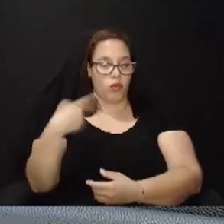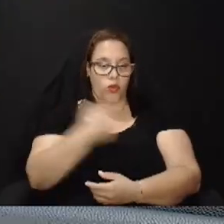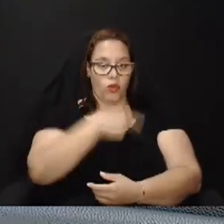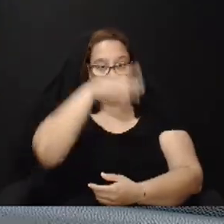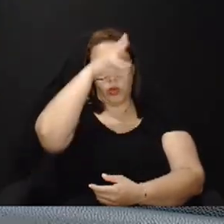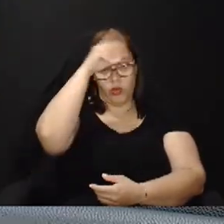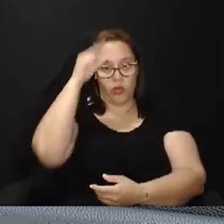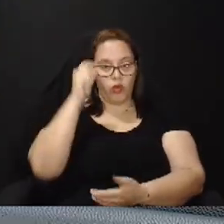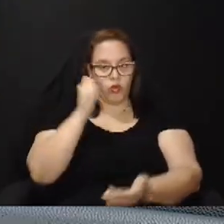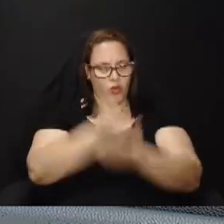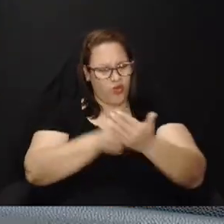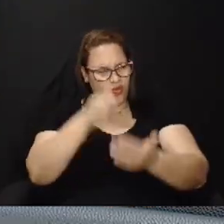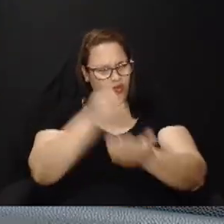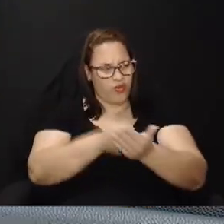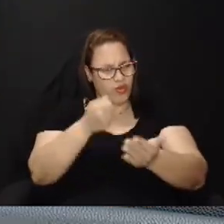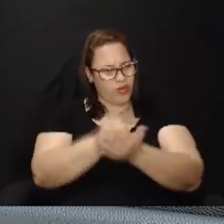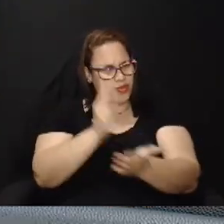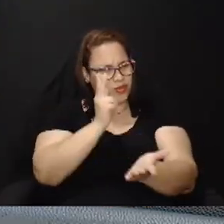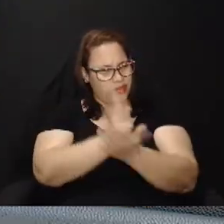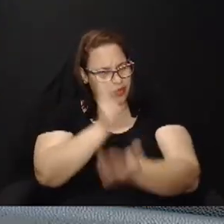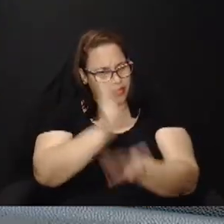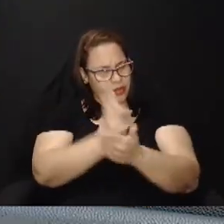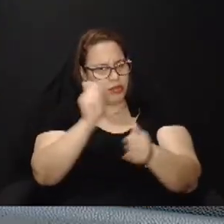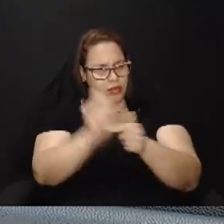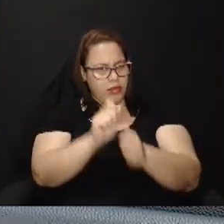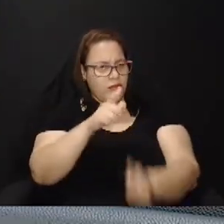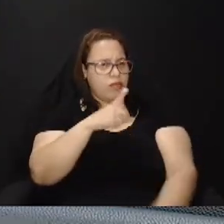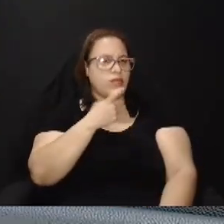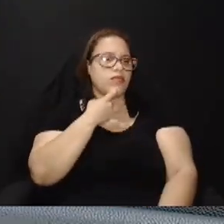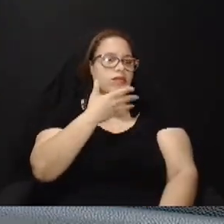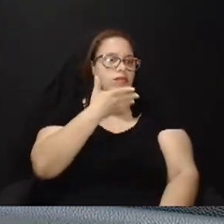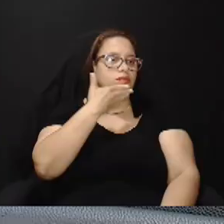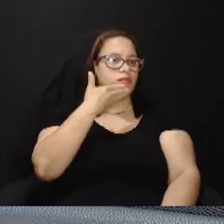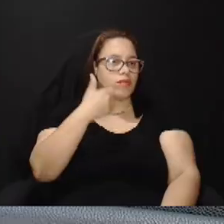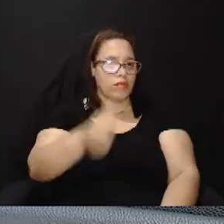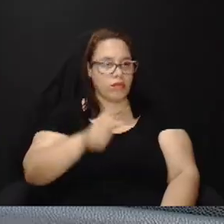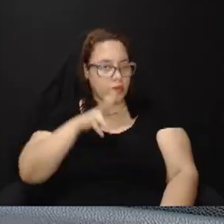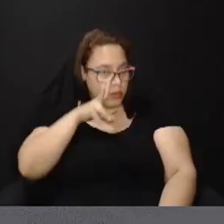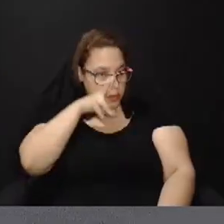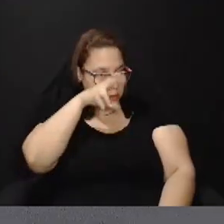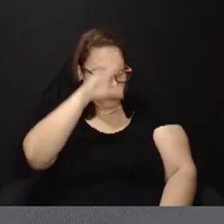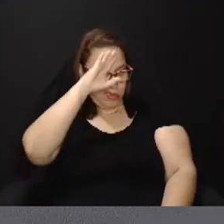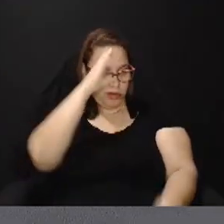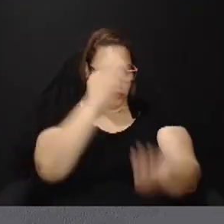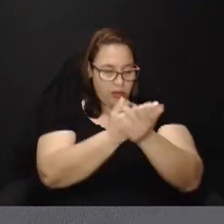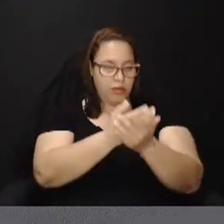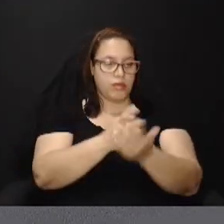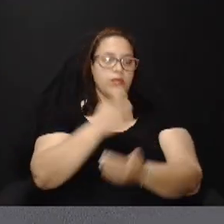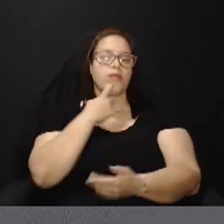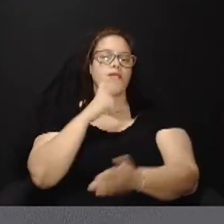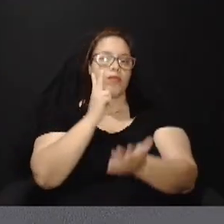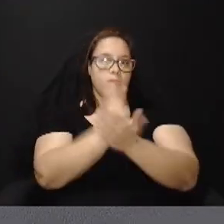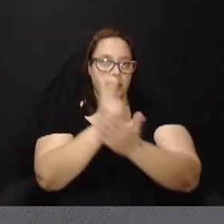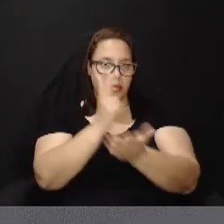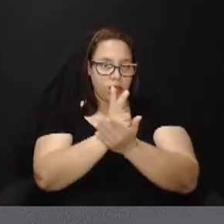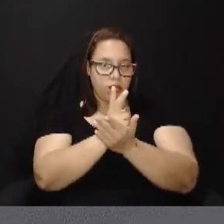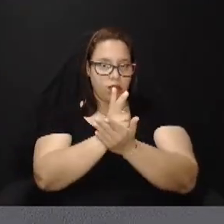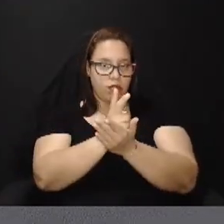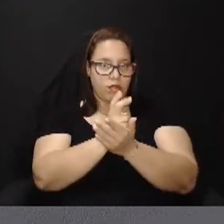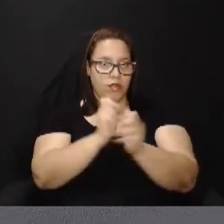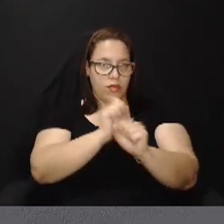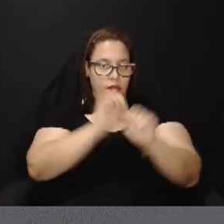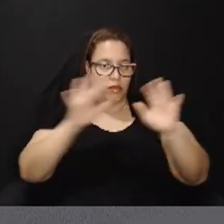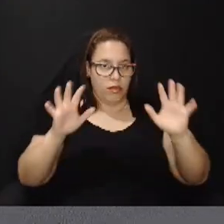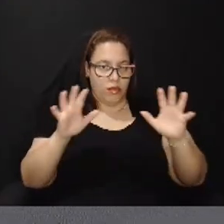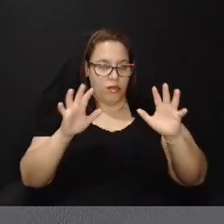cima, vamos continuar fazendo Campinas cada vez mais forte, e a gente acredita que Campinas continue brilhando no cenário nacional,